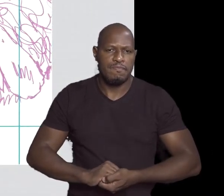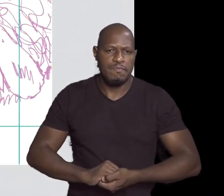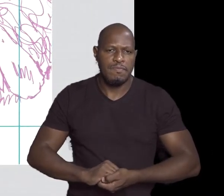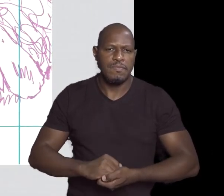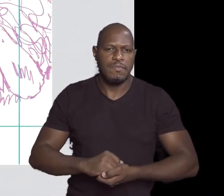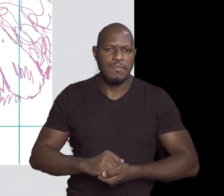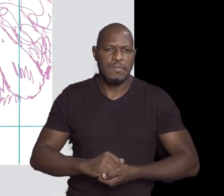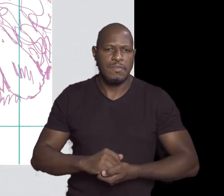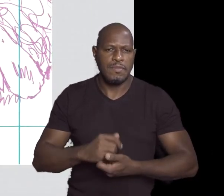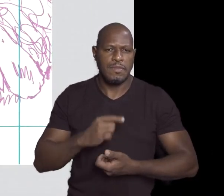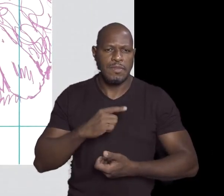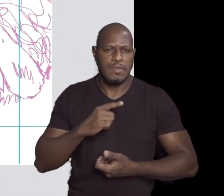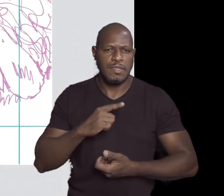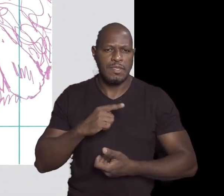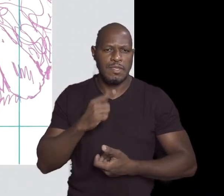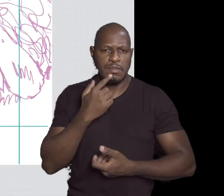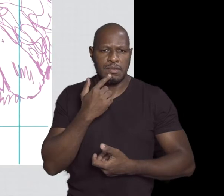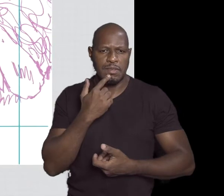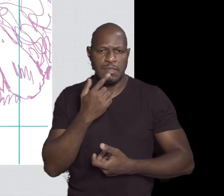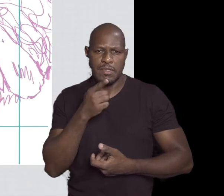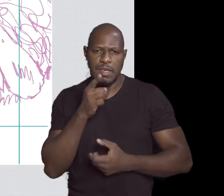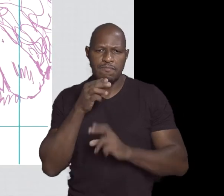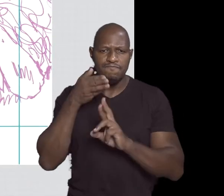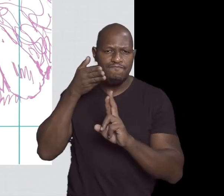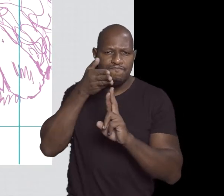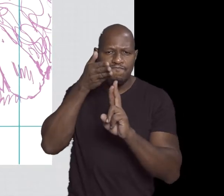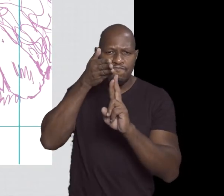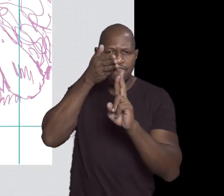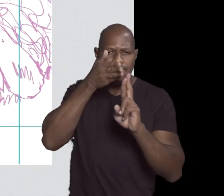eu estou usando muita referência